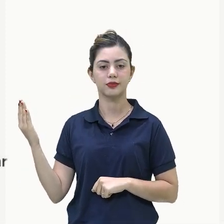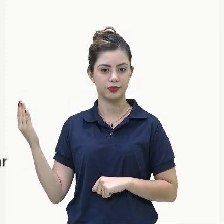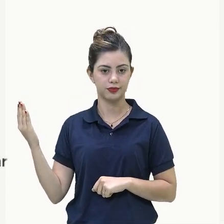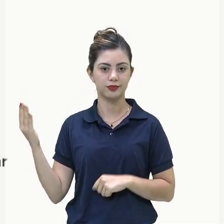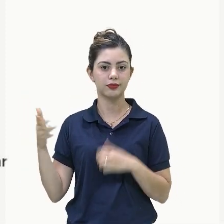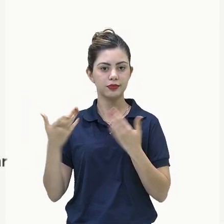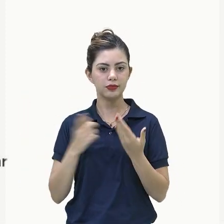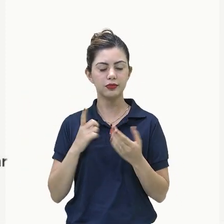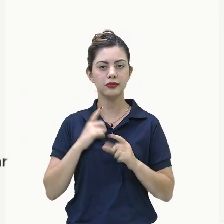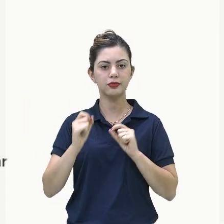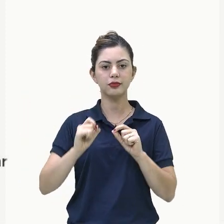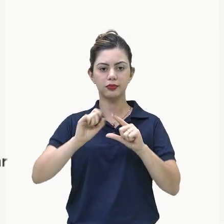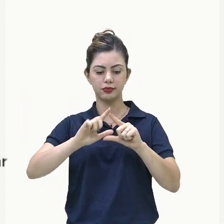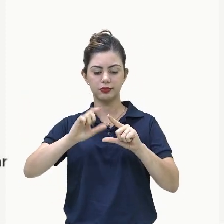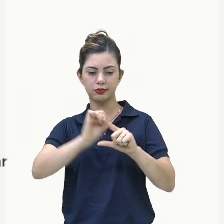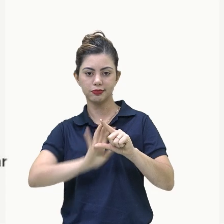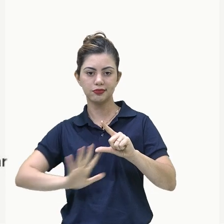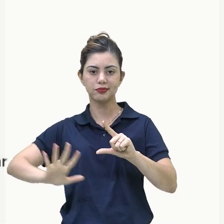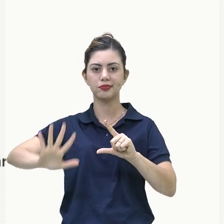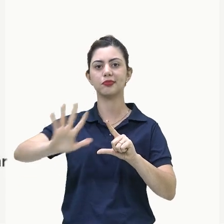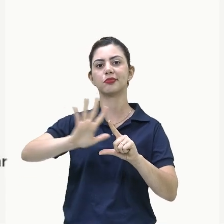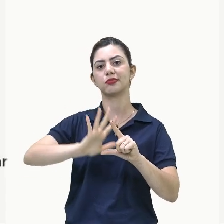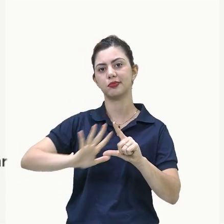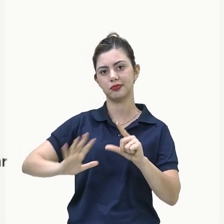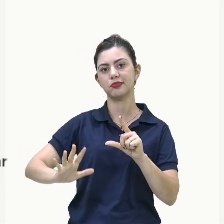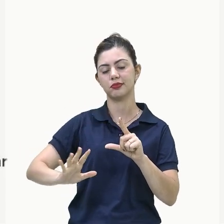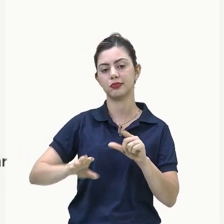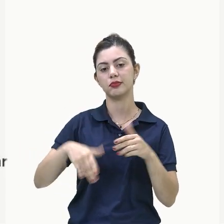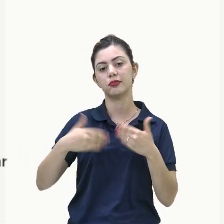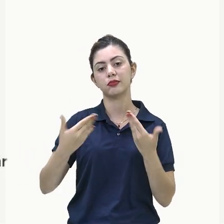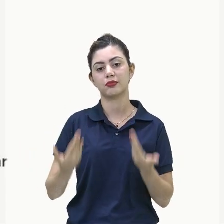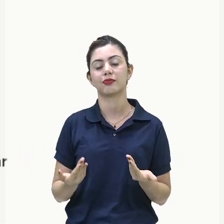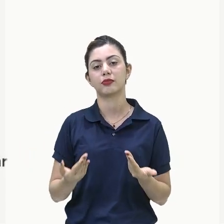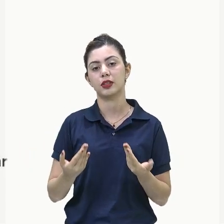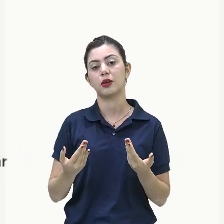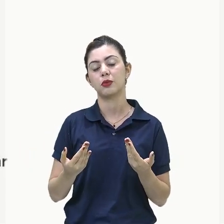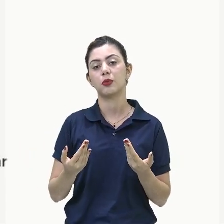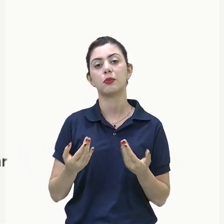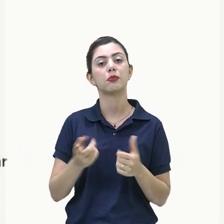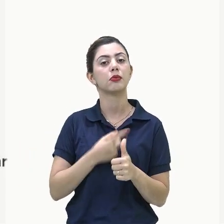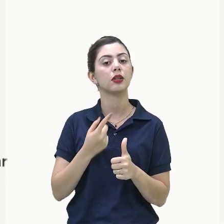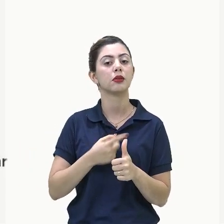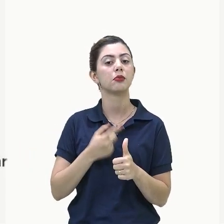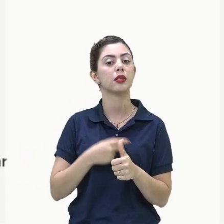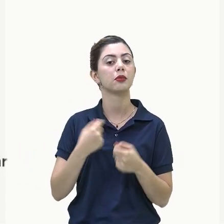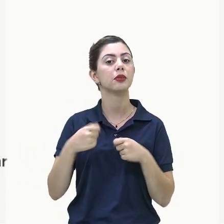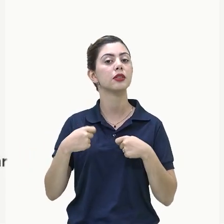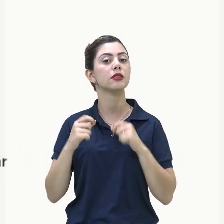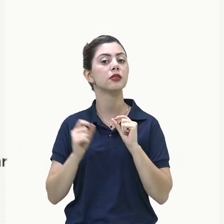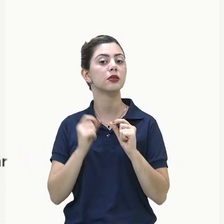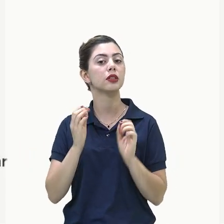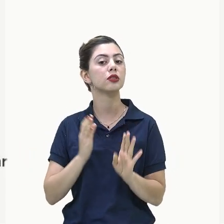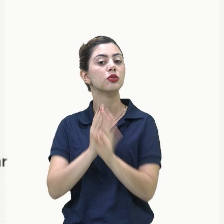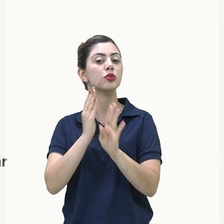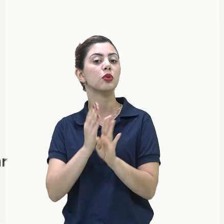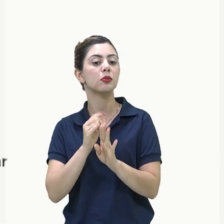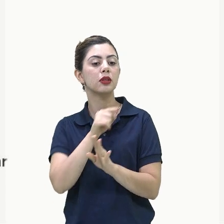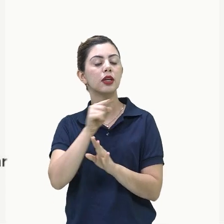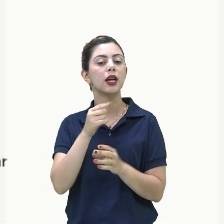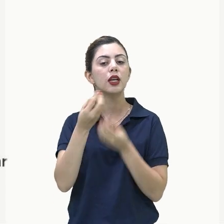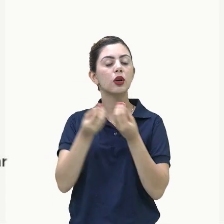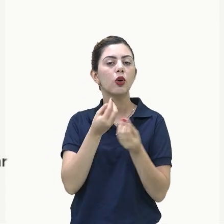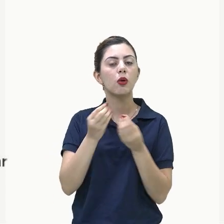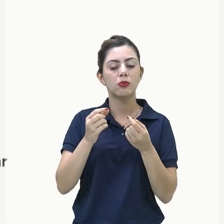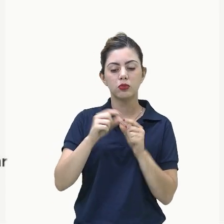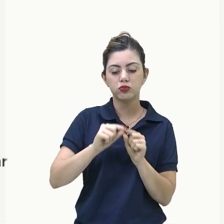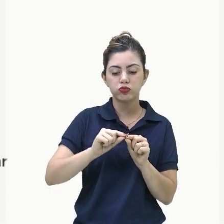região, né? Uma área, tá? Então é por isso que a gente primeiro determina aí a condição de